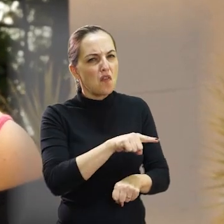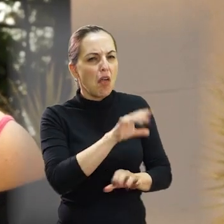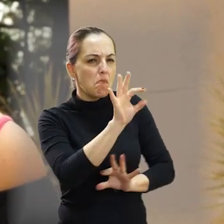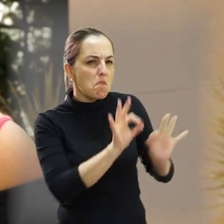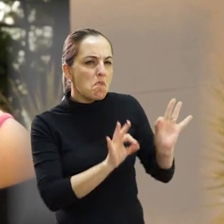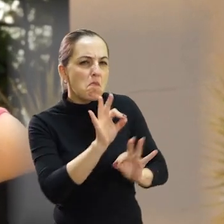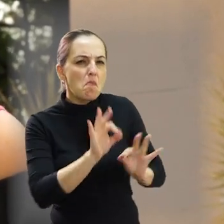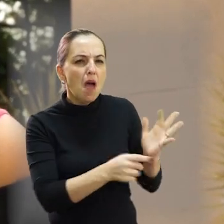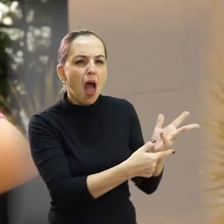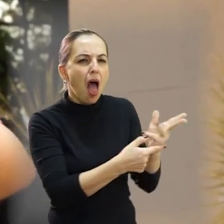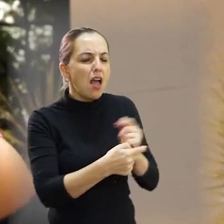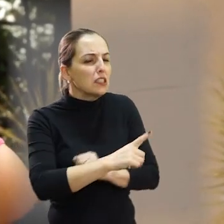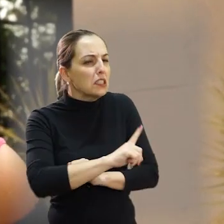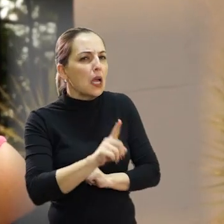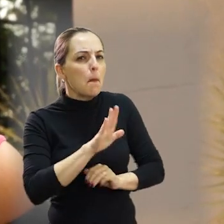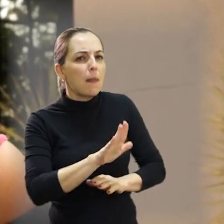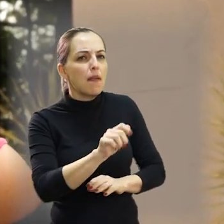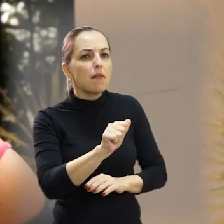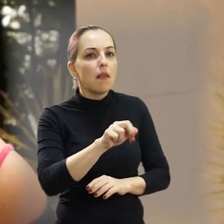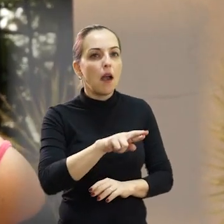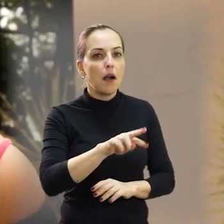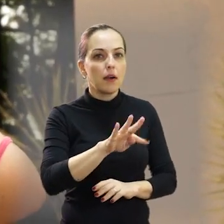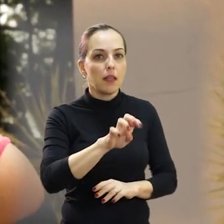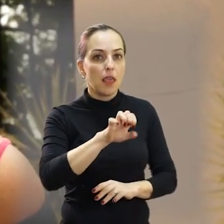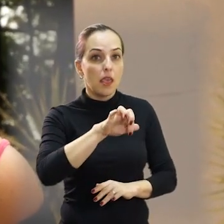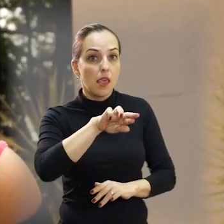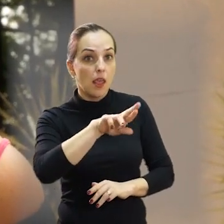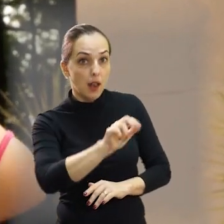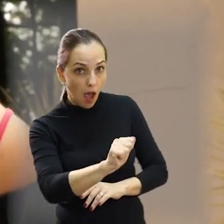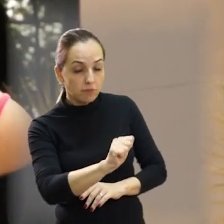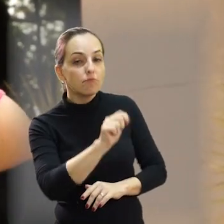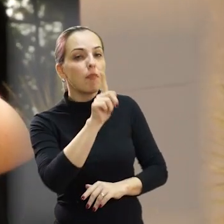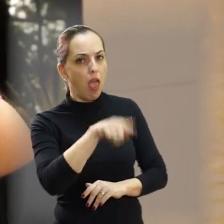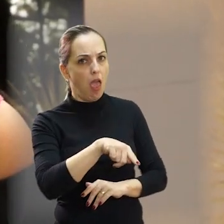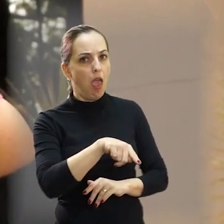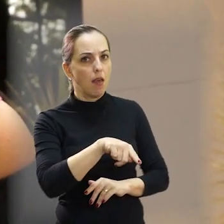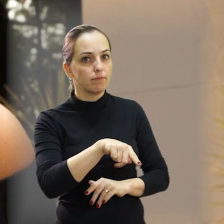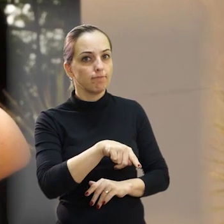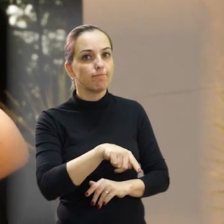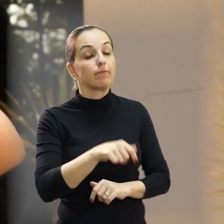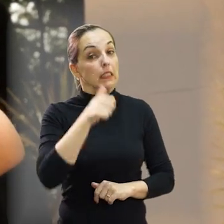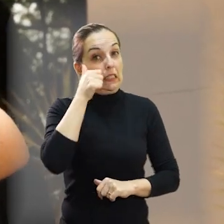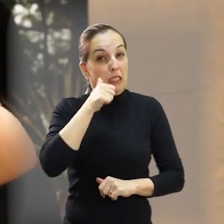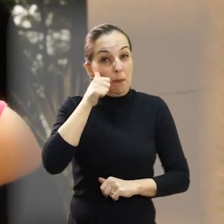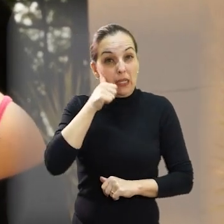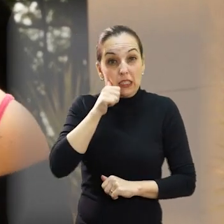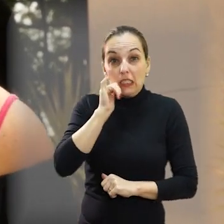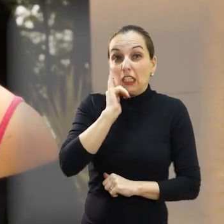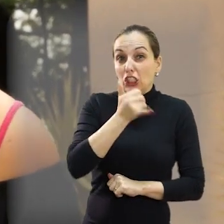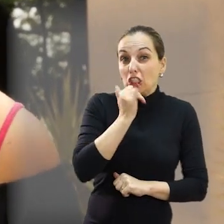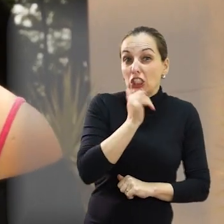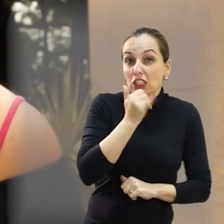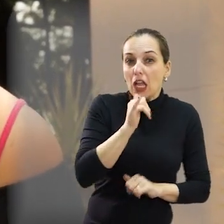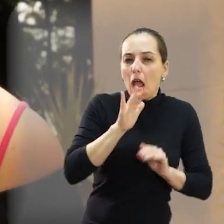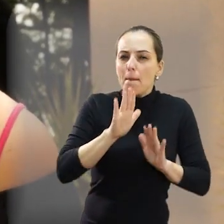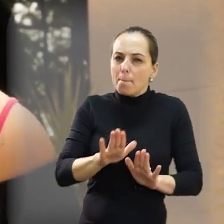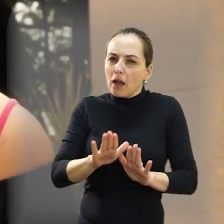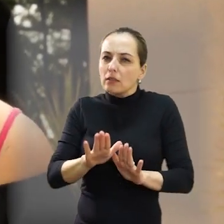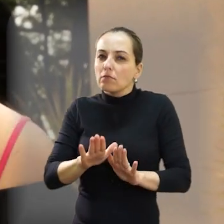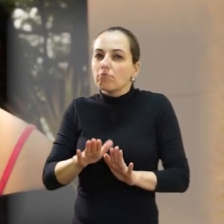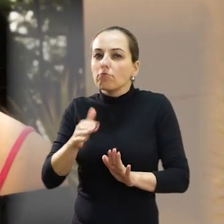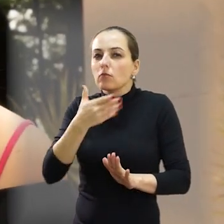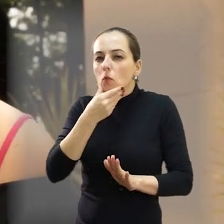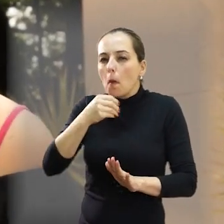dizia assim: "Ô menina, para com isso, você não é artista, você é arteira." O seu